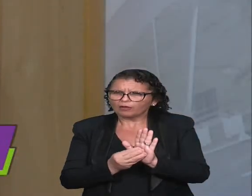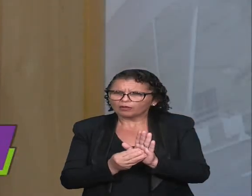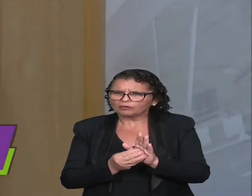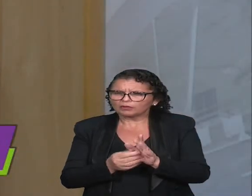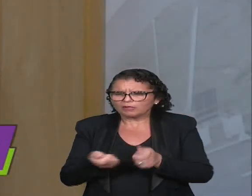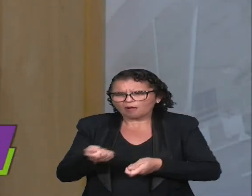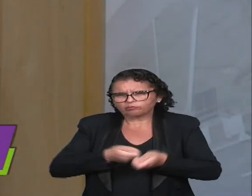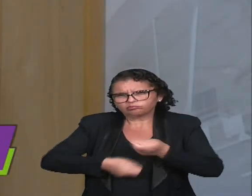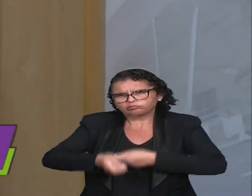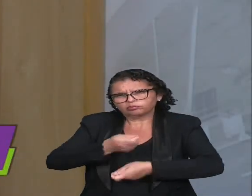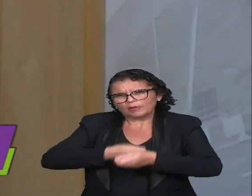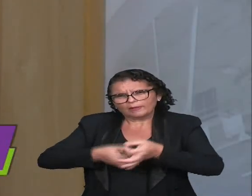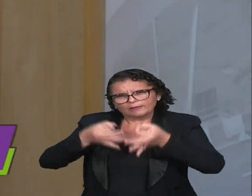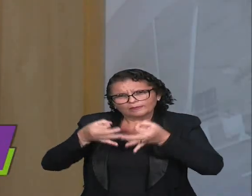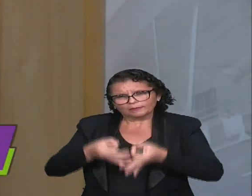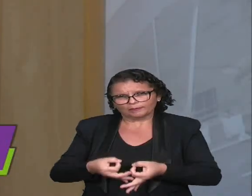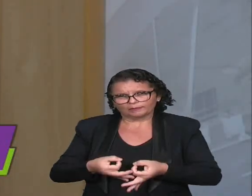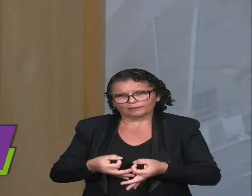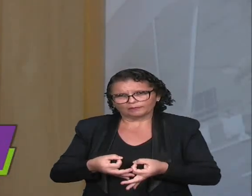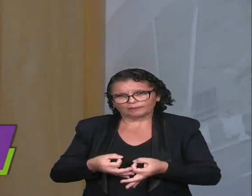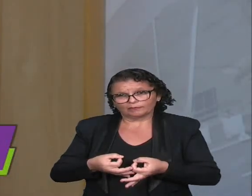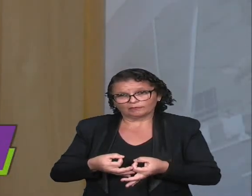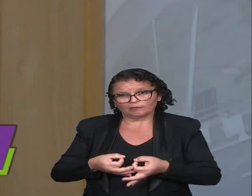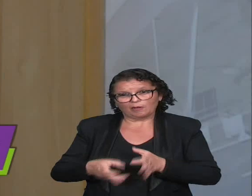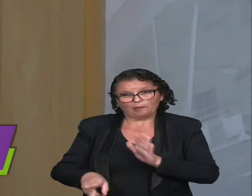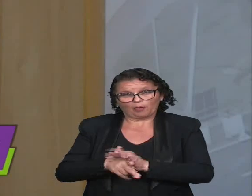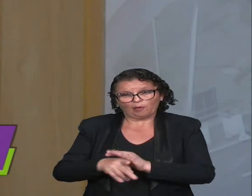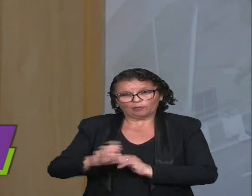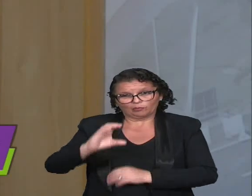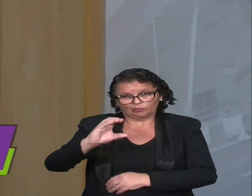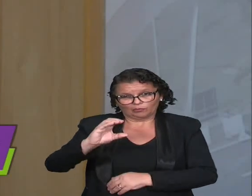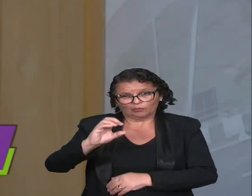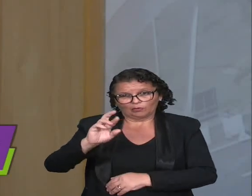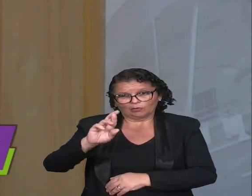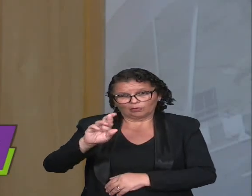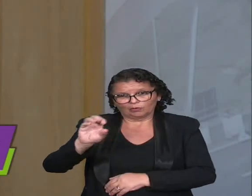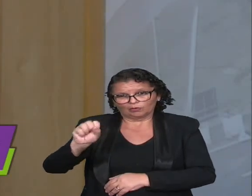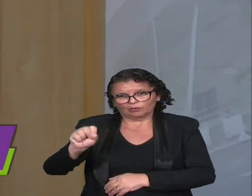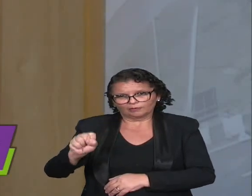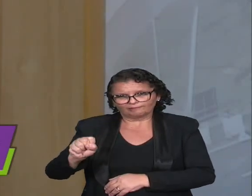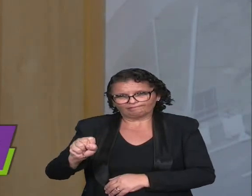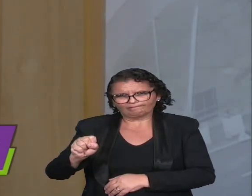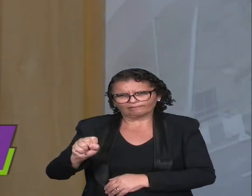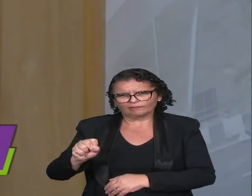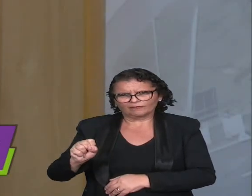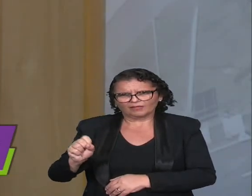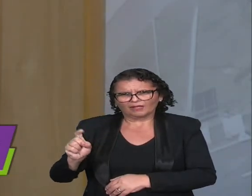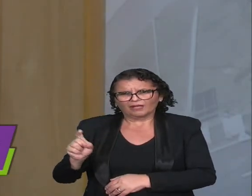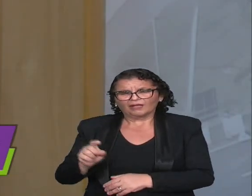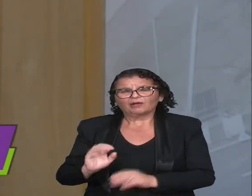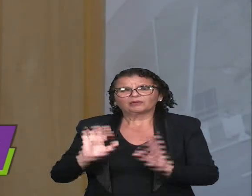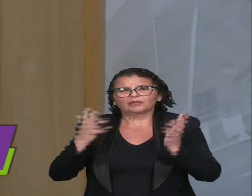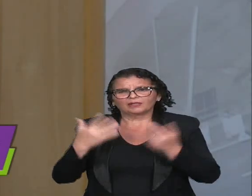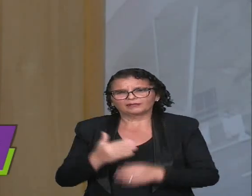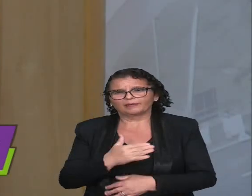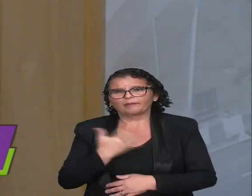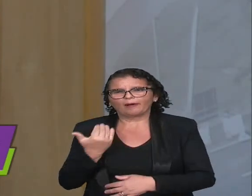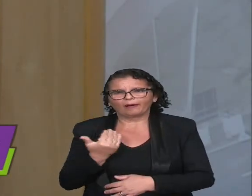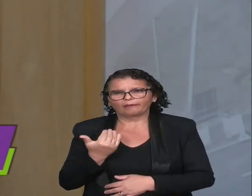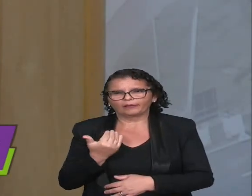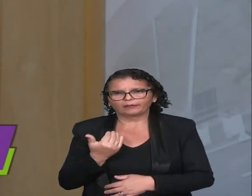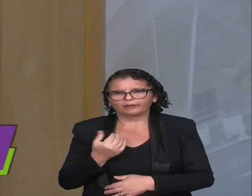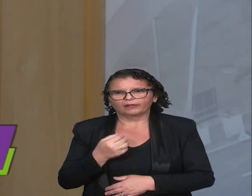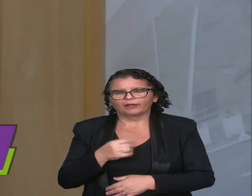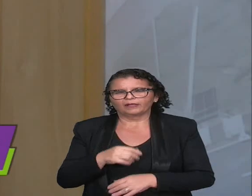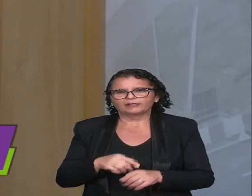é tão grande isso pelo Cross que muitos pacientes vem a óbito e o